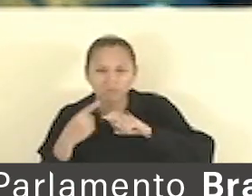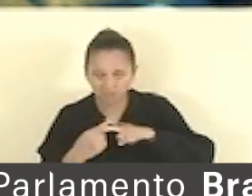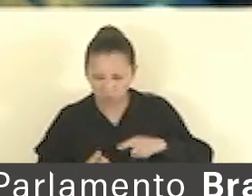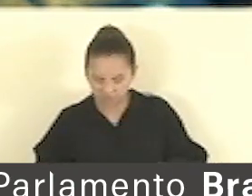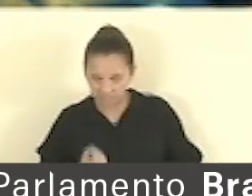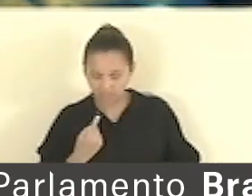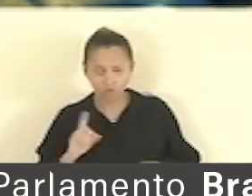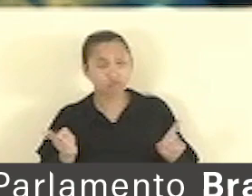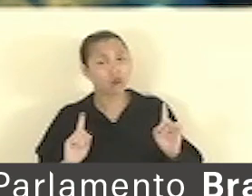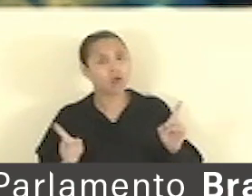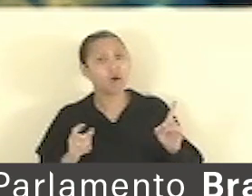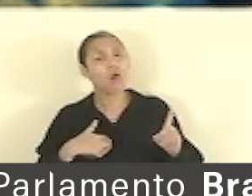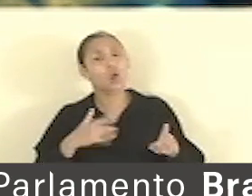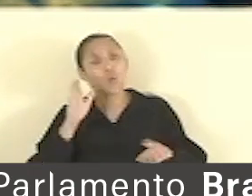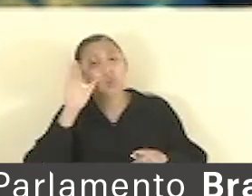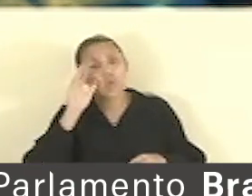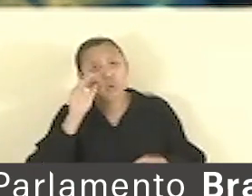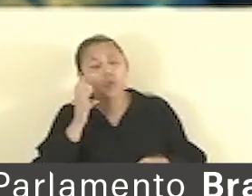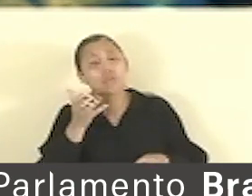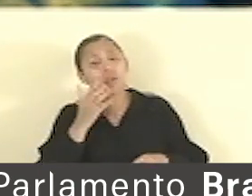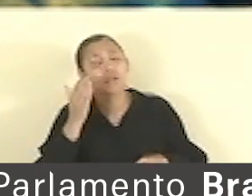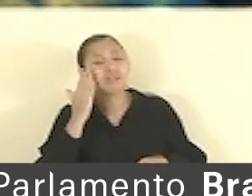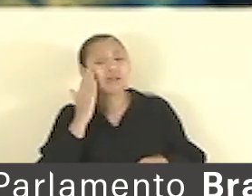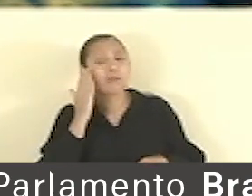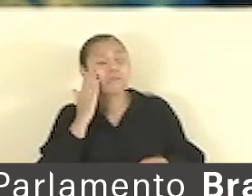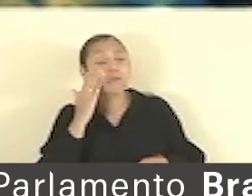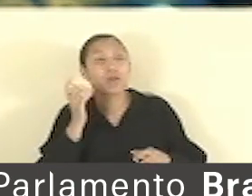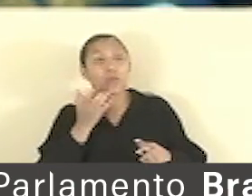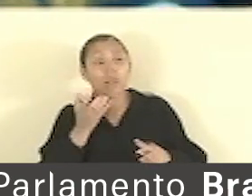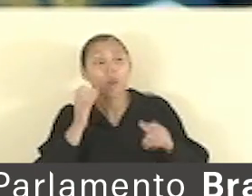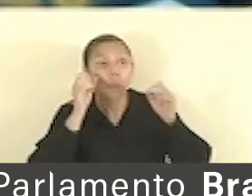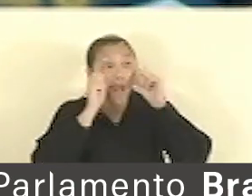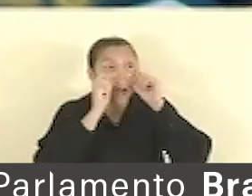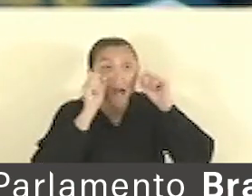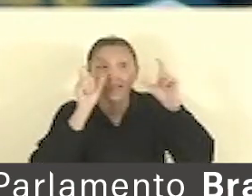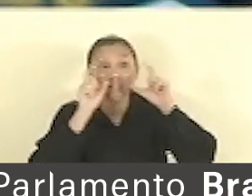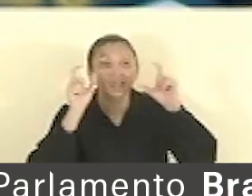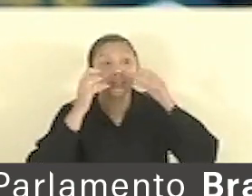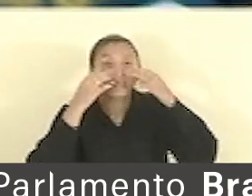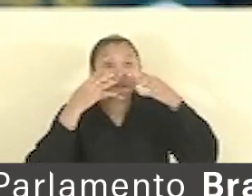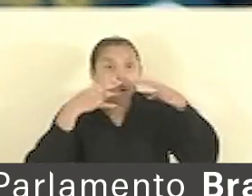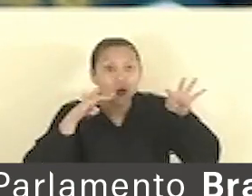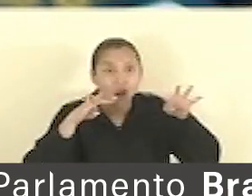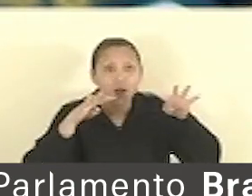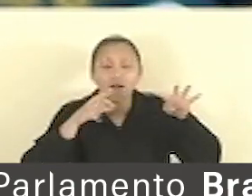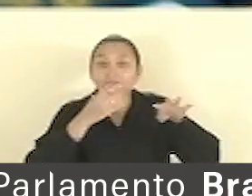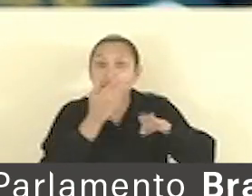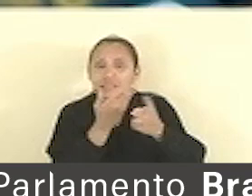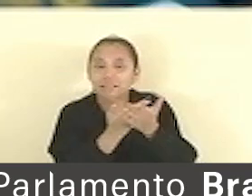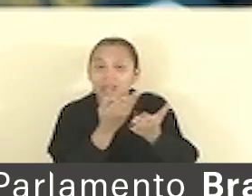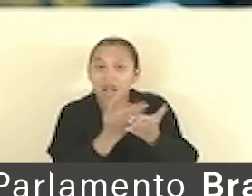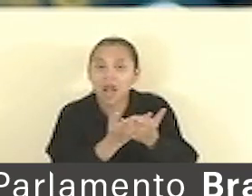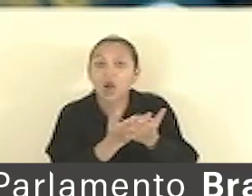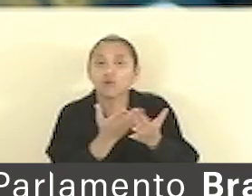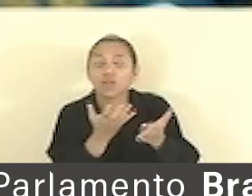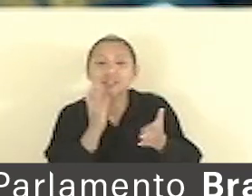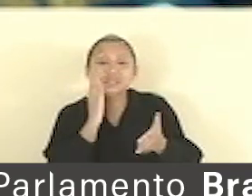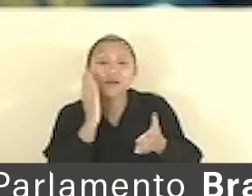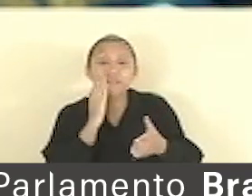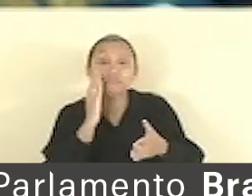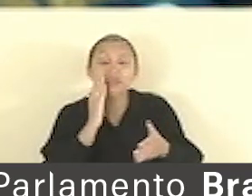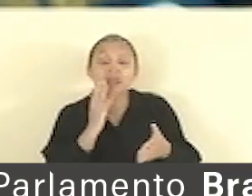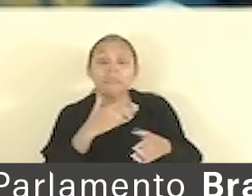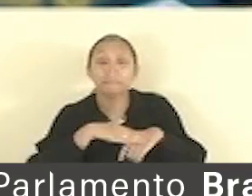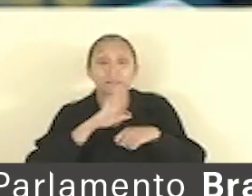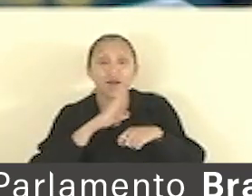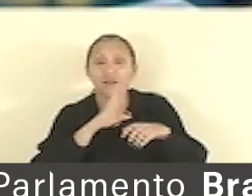estranho, mas porque eu quero prestar atenção na aula, eu tenho conhecimento sobre a matéria,